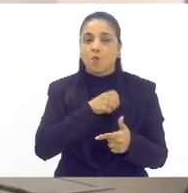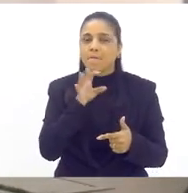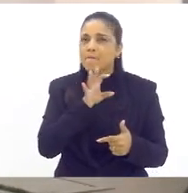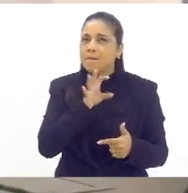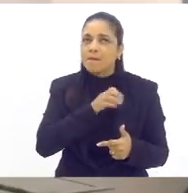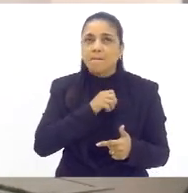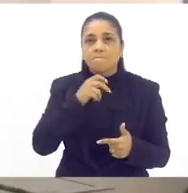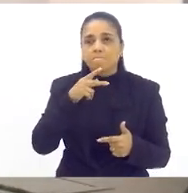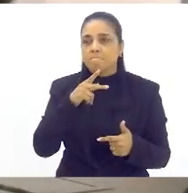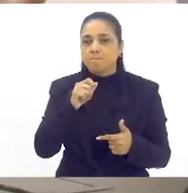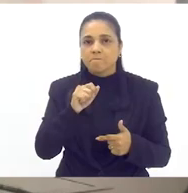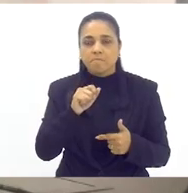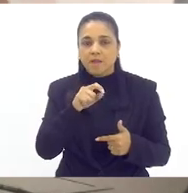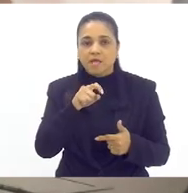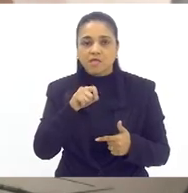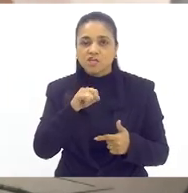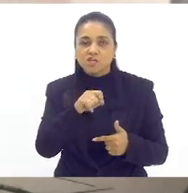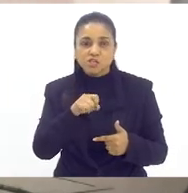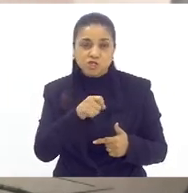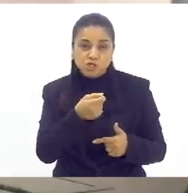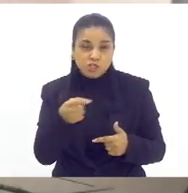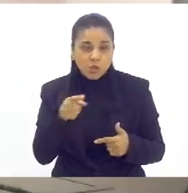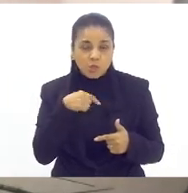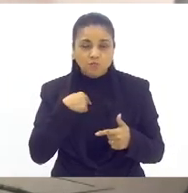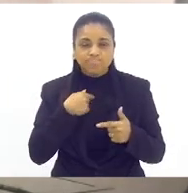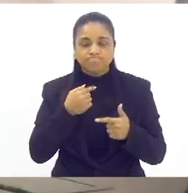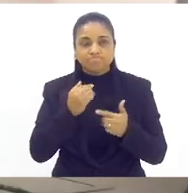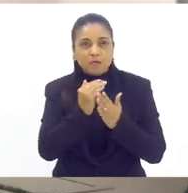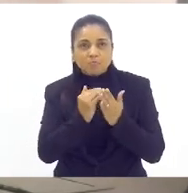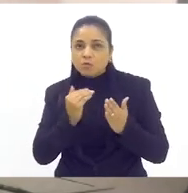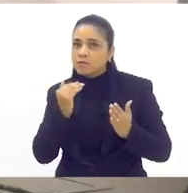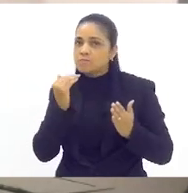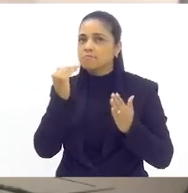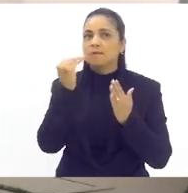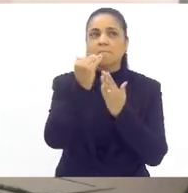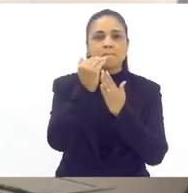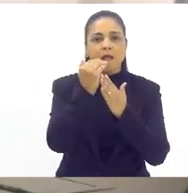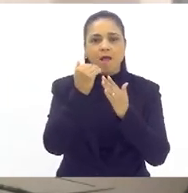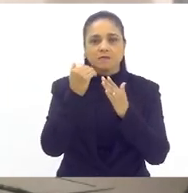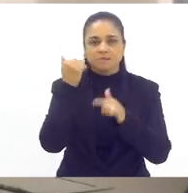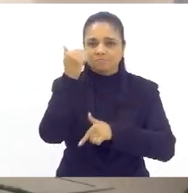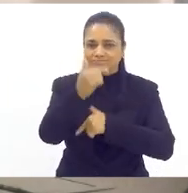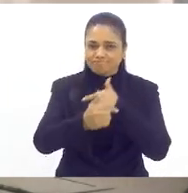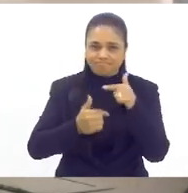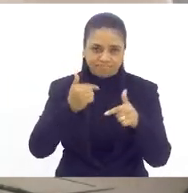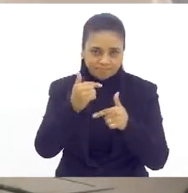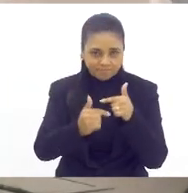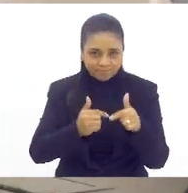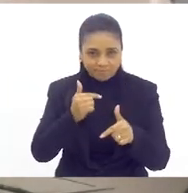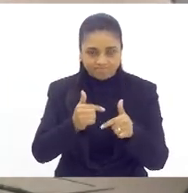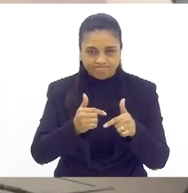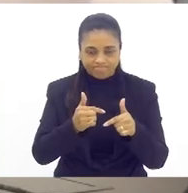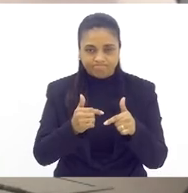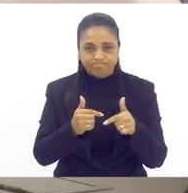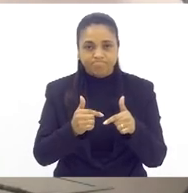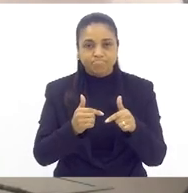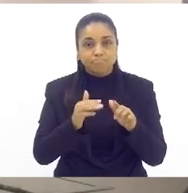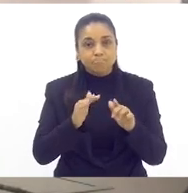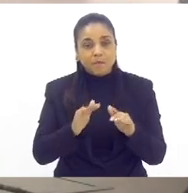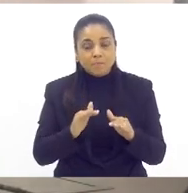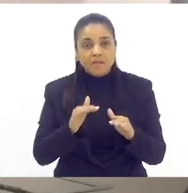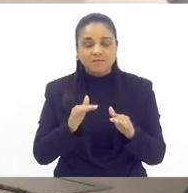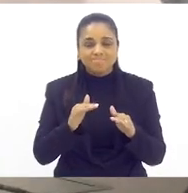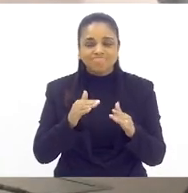porque ultrapassa até o que a gente poderia e deveria fazer mas a gente